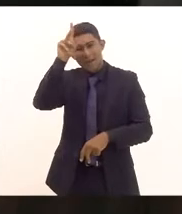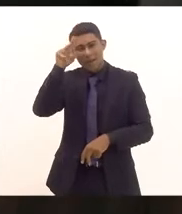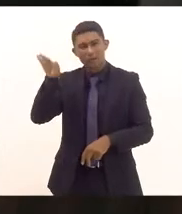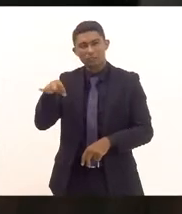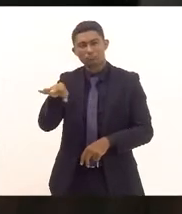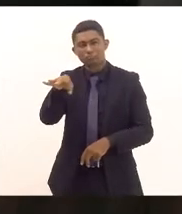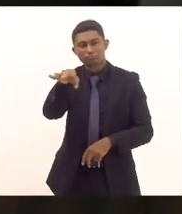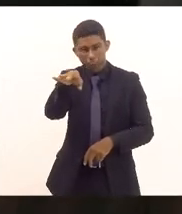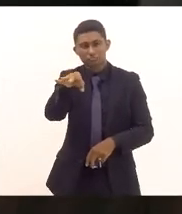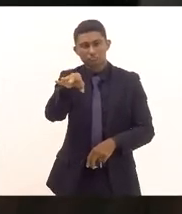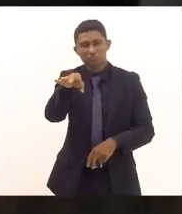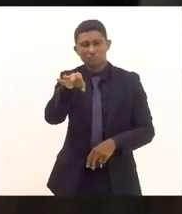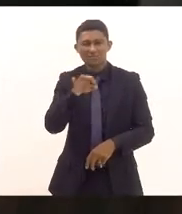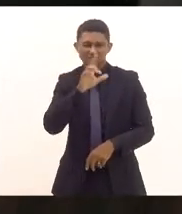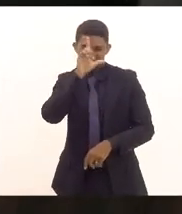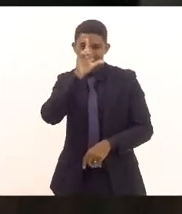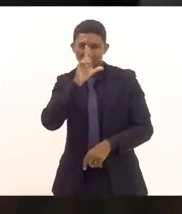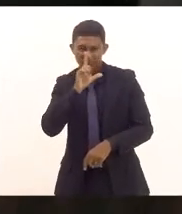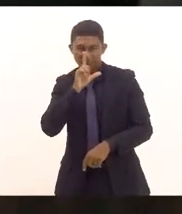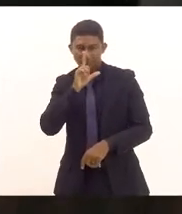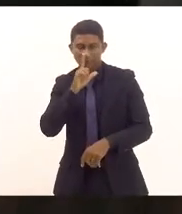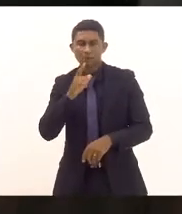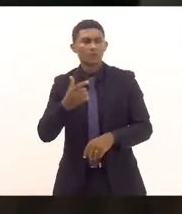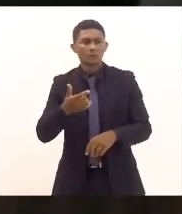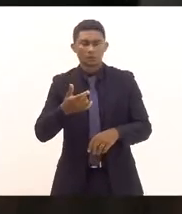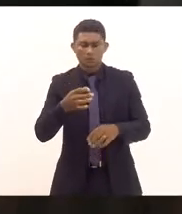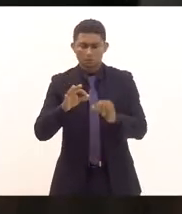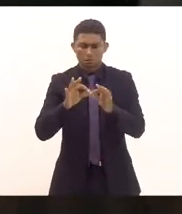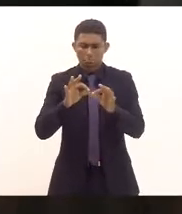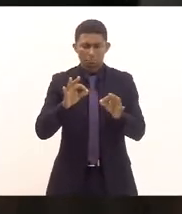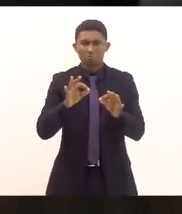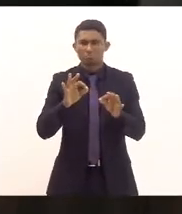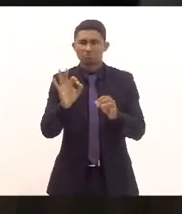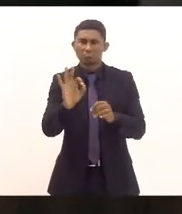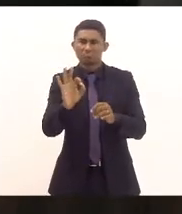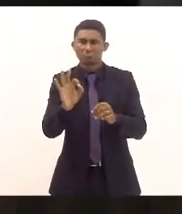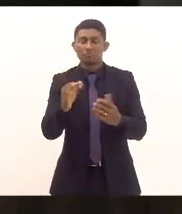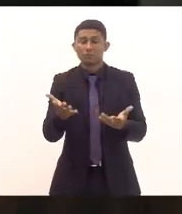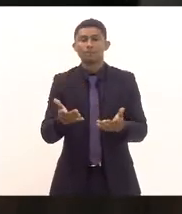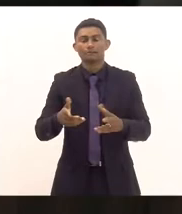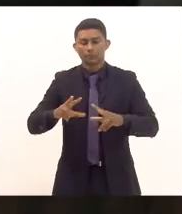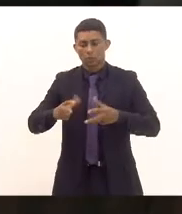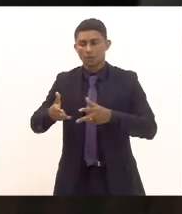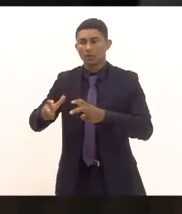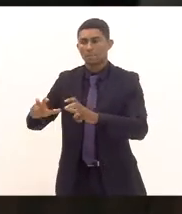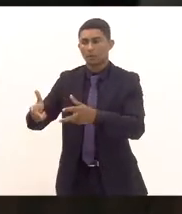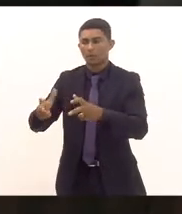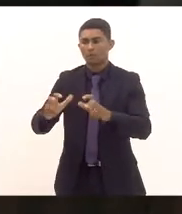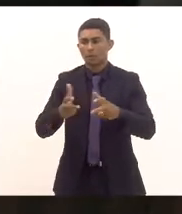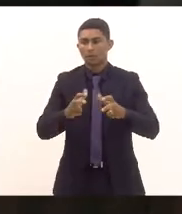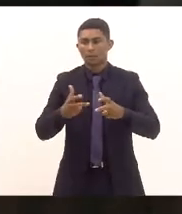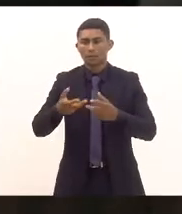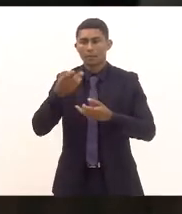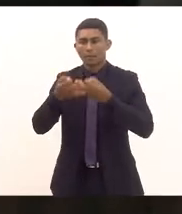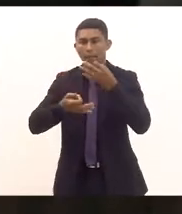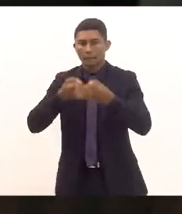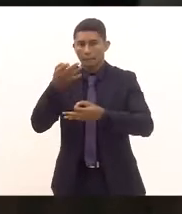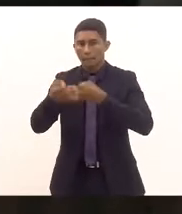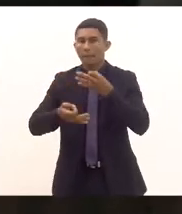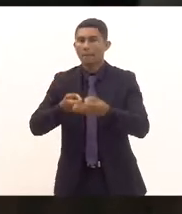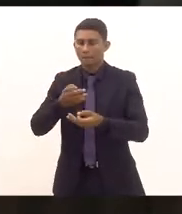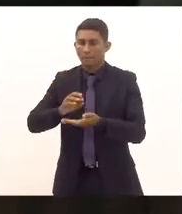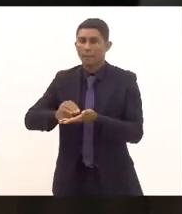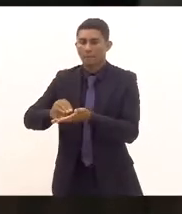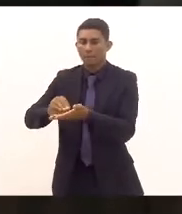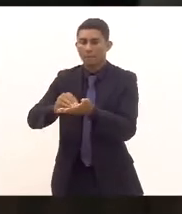no estado do Rio de Janeiro perdendo de pareceres das comissões condição Justiça de Defesa do meio ambiente da agricultura